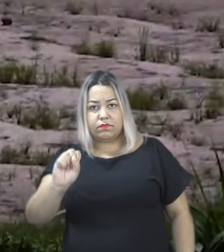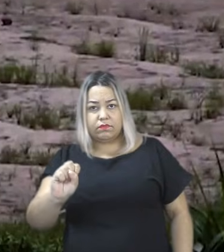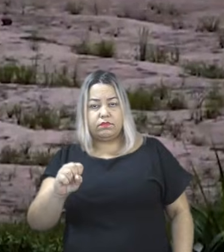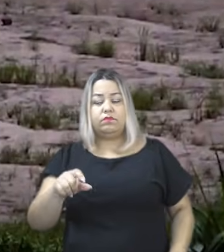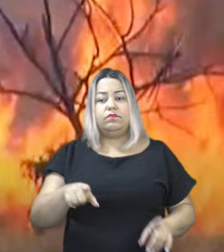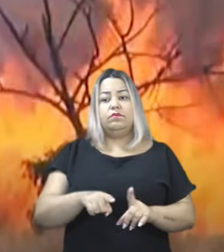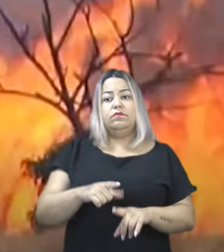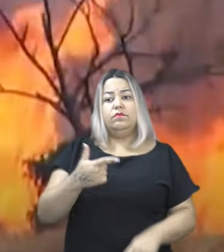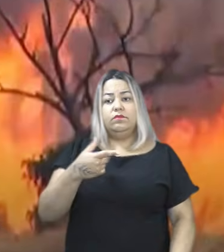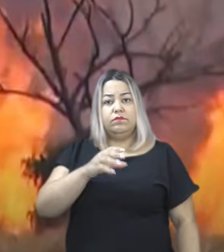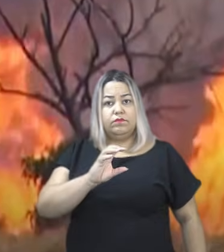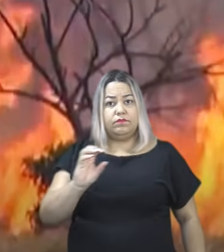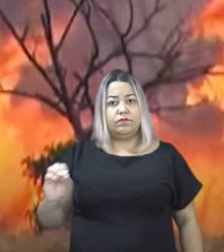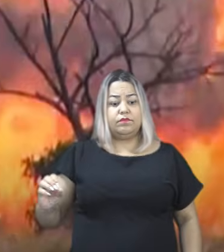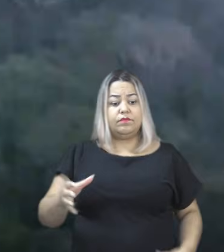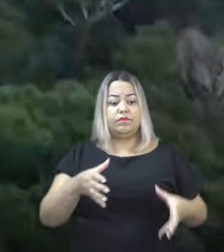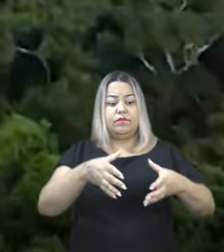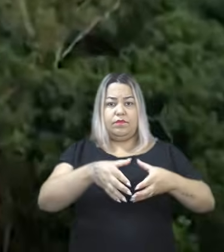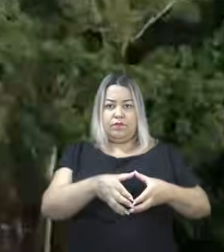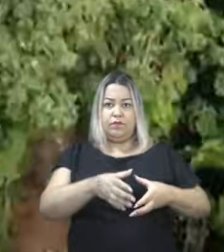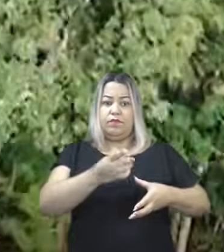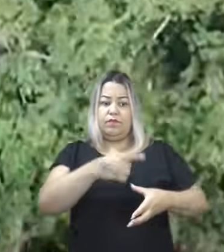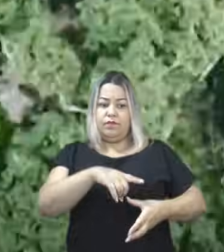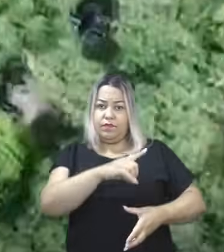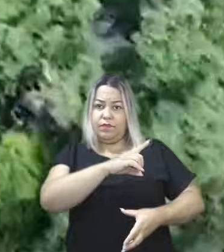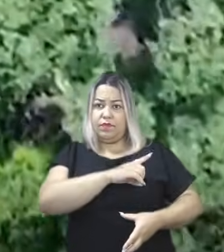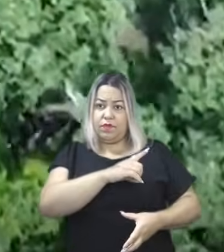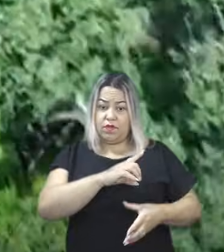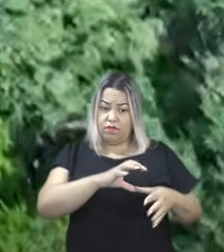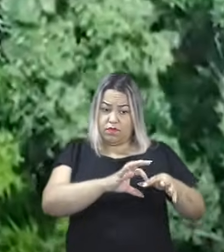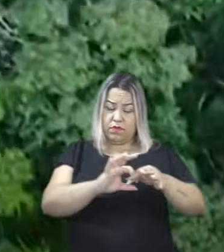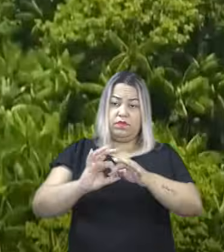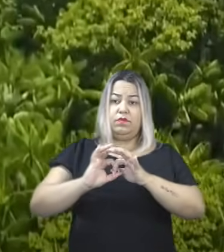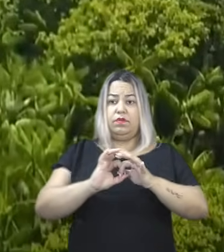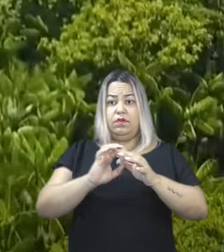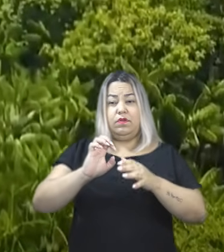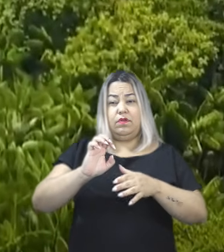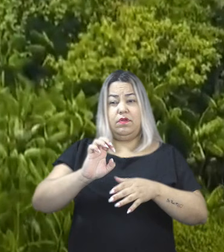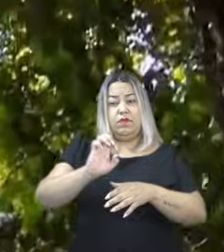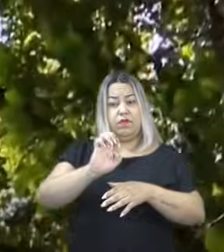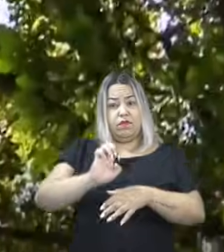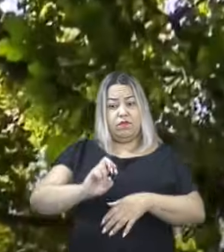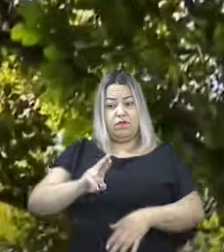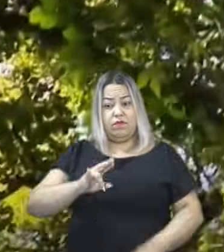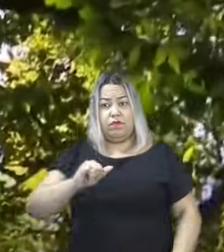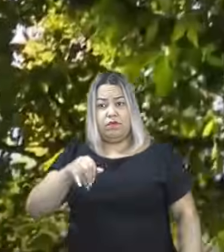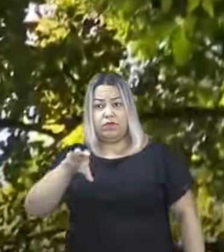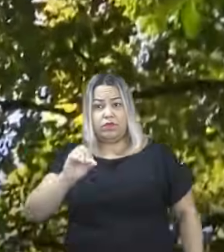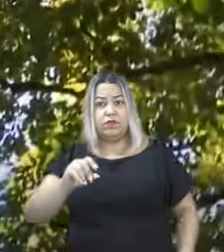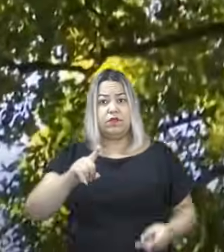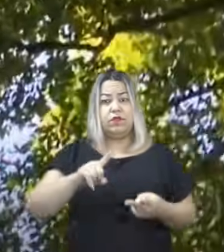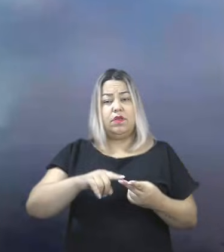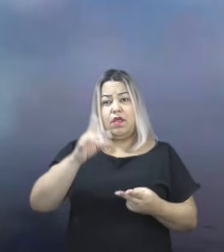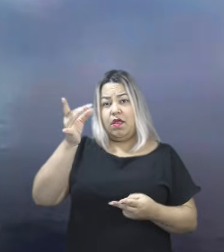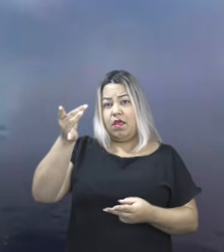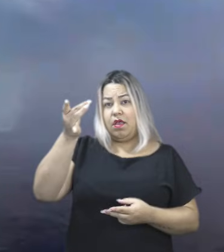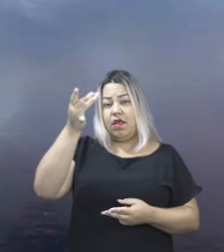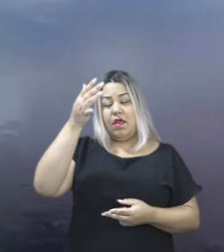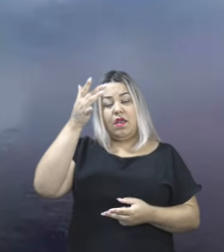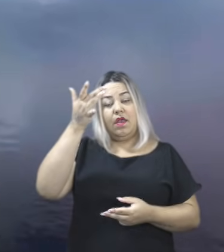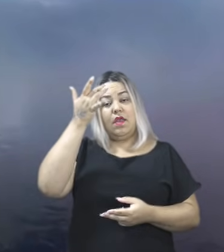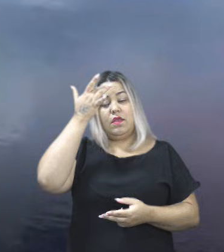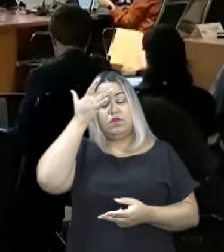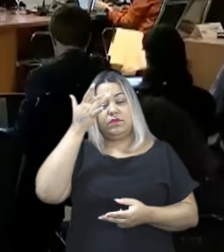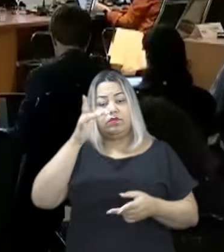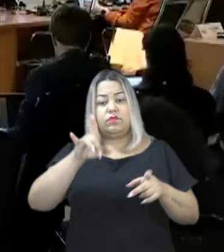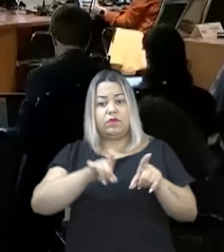200 delegações participam da conferência, incluindo União Europeia, Estados Unidos, China, Índia e países da